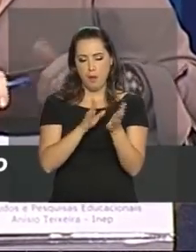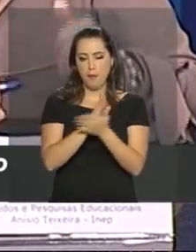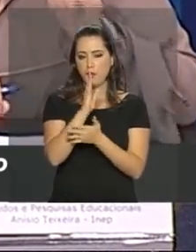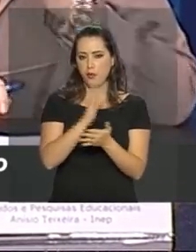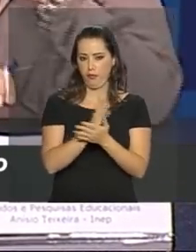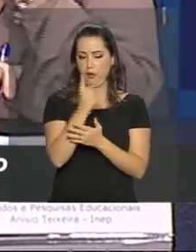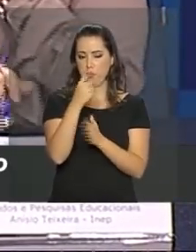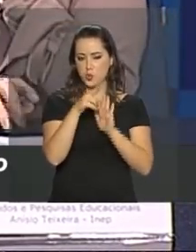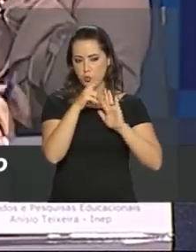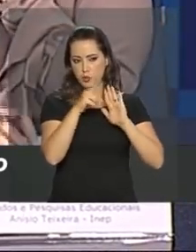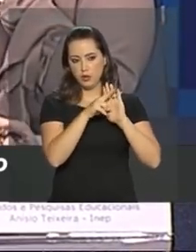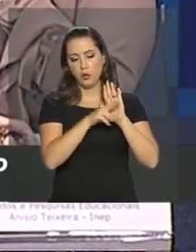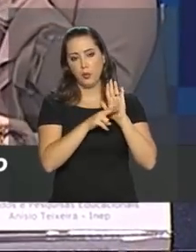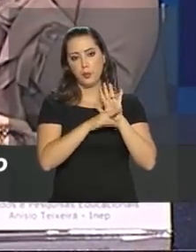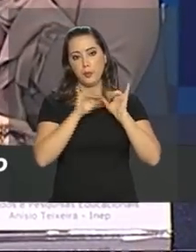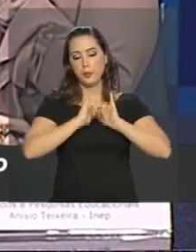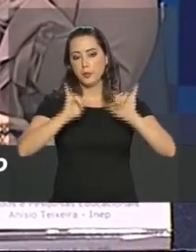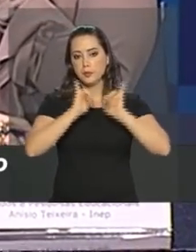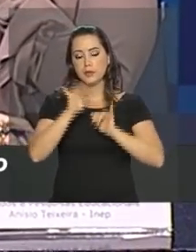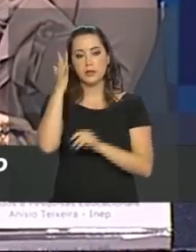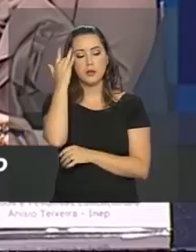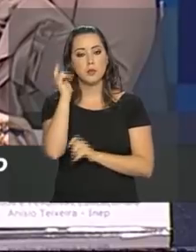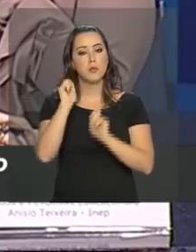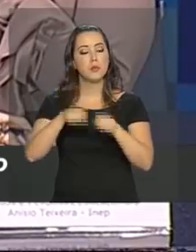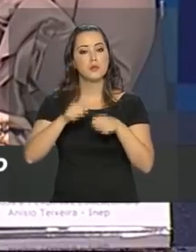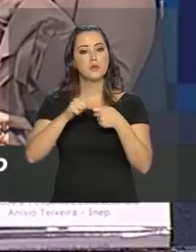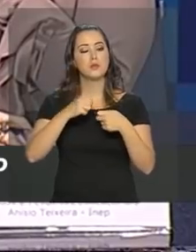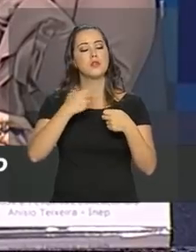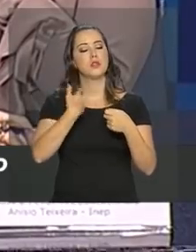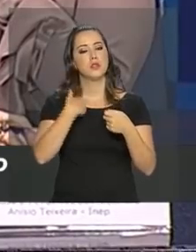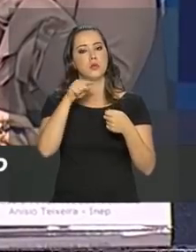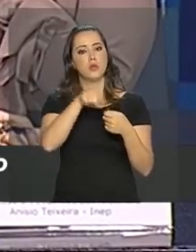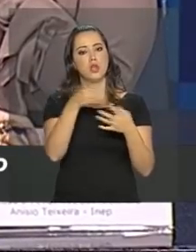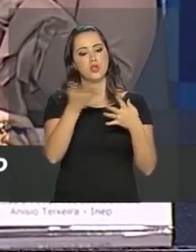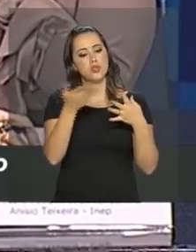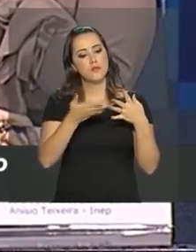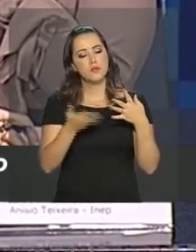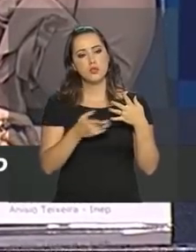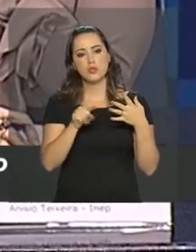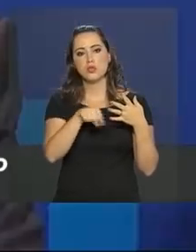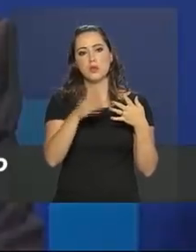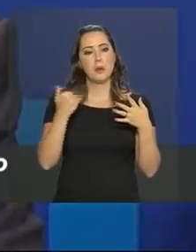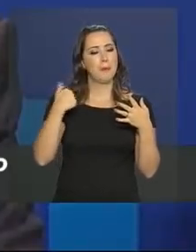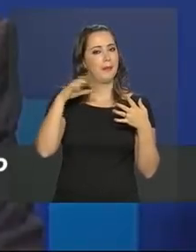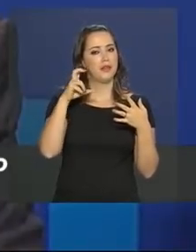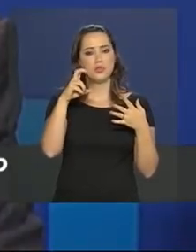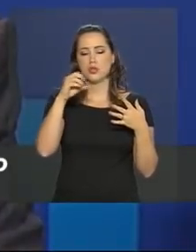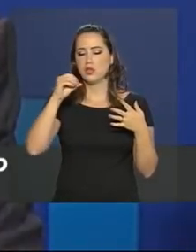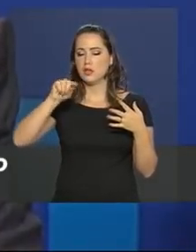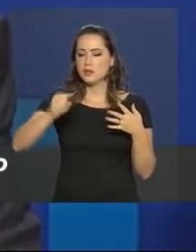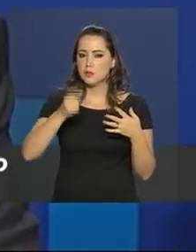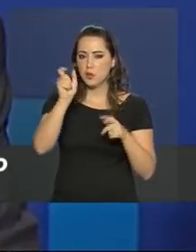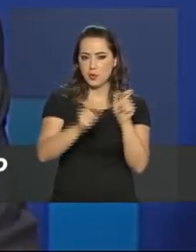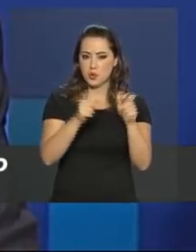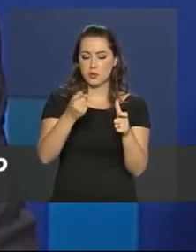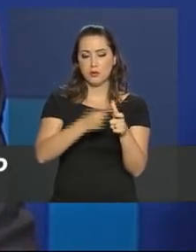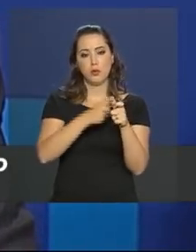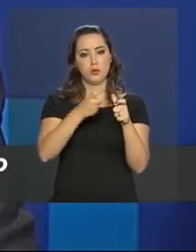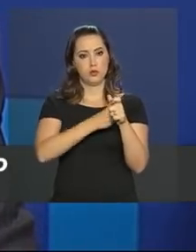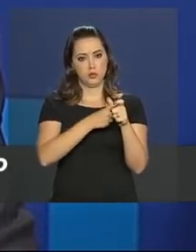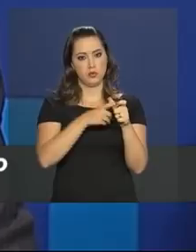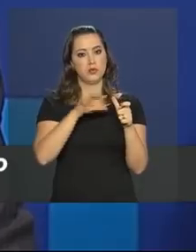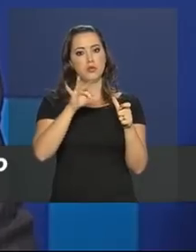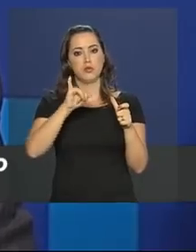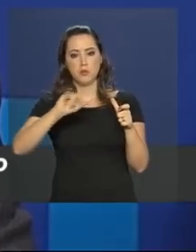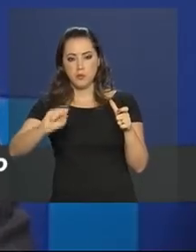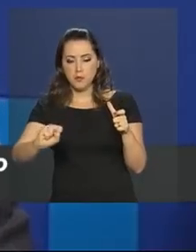amanhã é permitindo a renegociação para mais de 500 mil estudantes que estão inadimplentes no